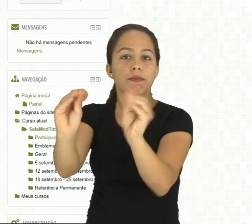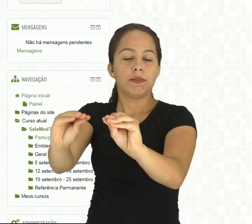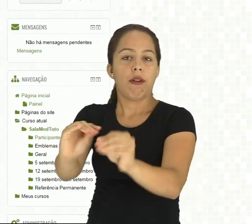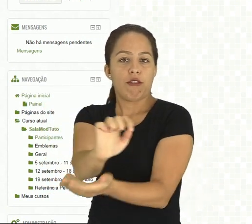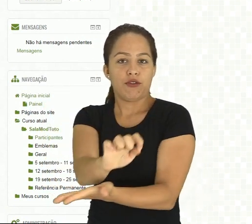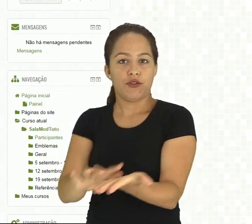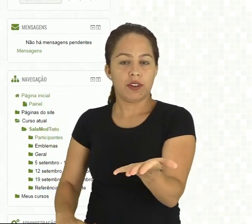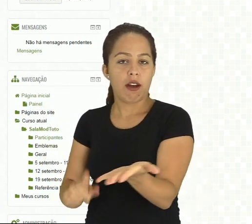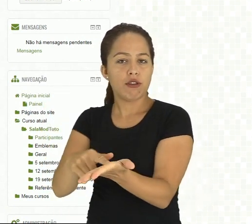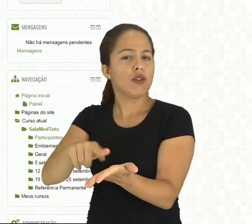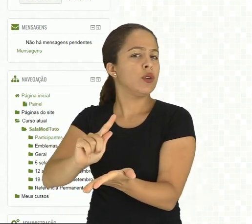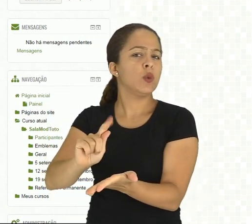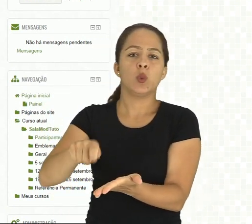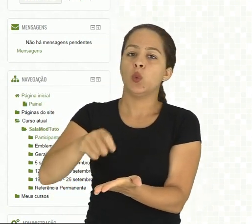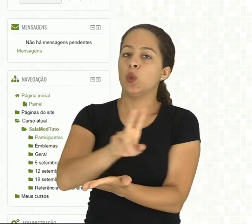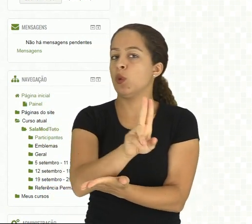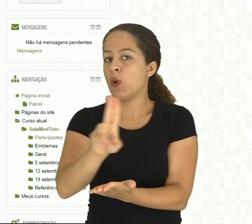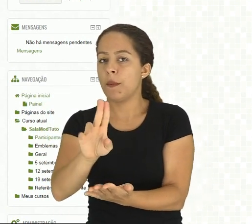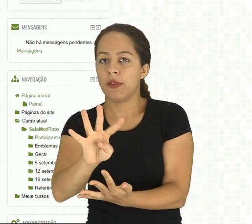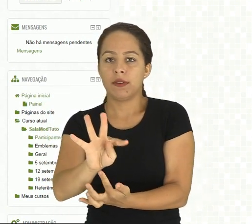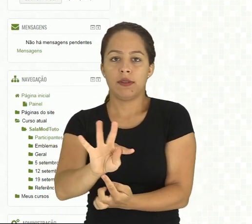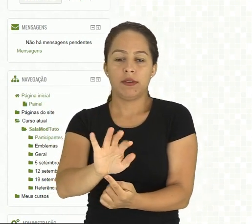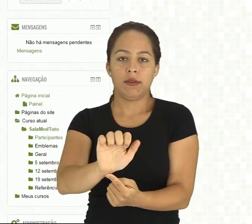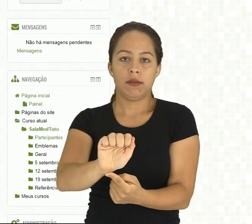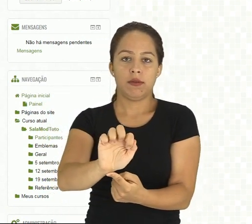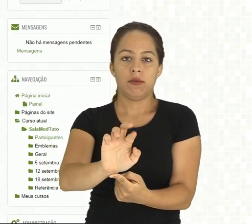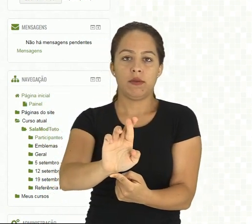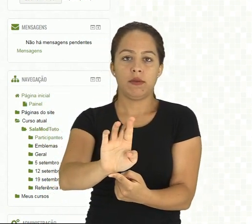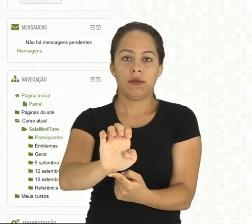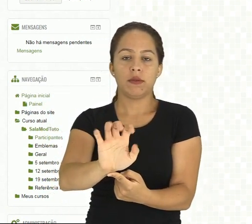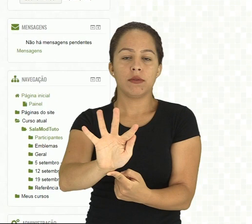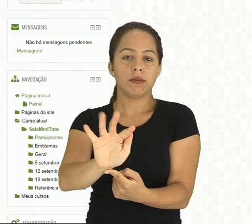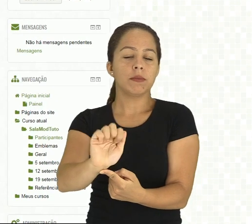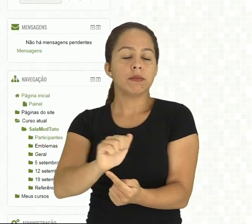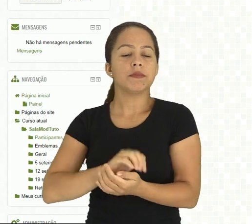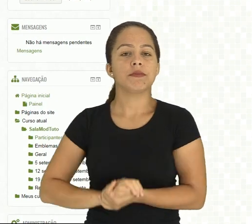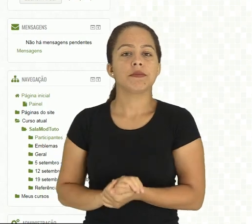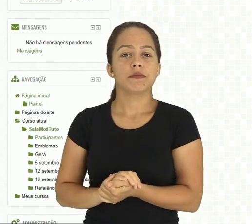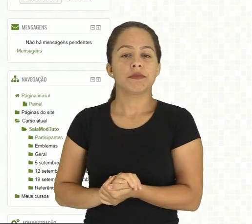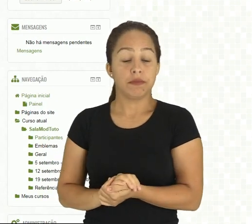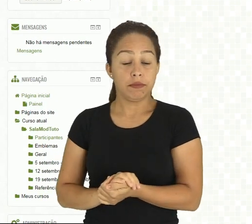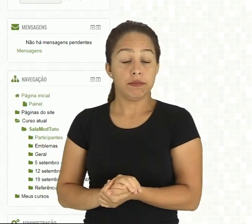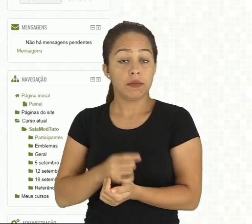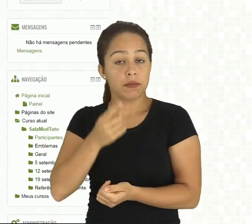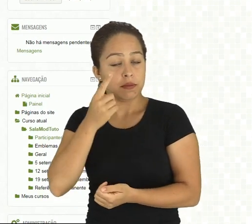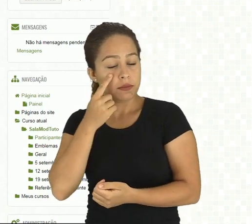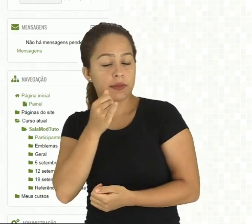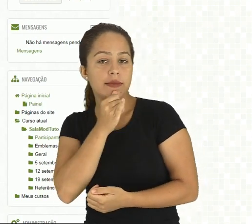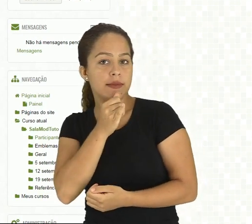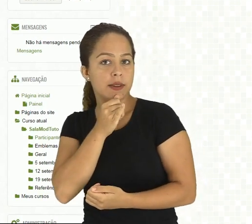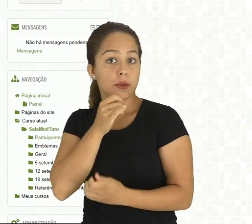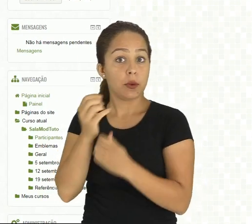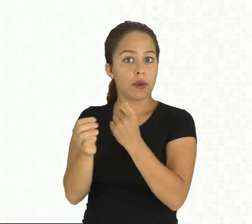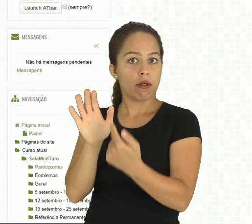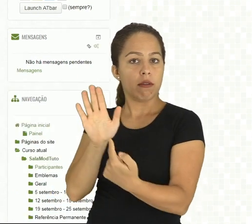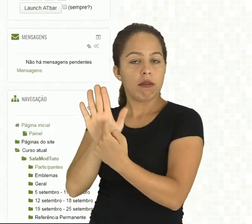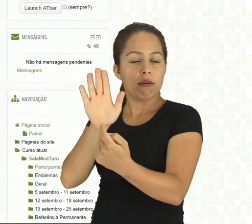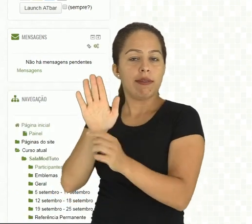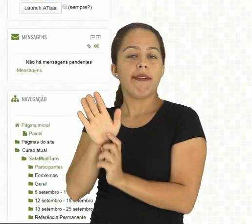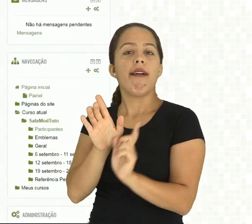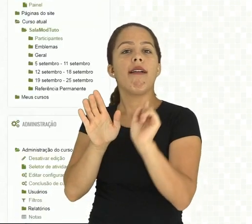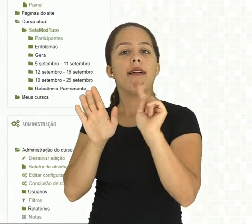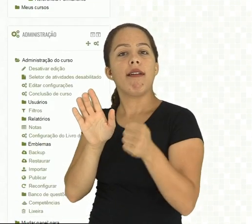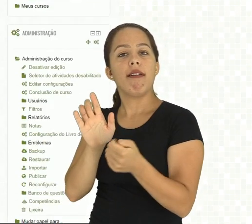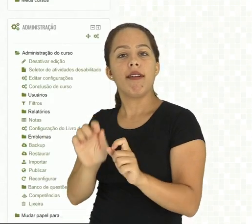uma atividade do tipo tarefa primeira coisa é sempre que cac em ativar edição e aí nós vamos